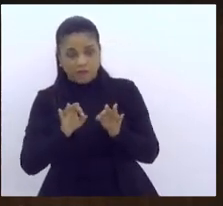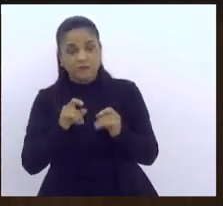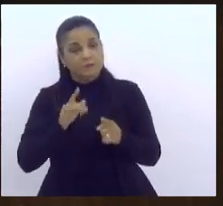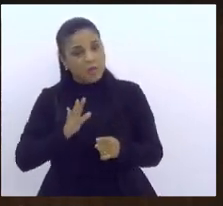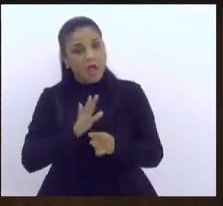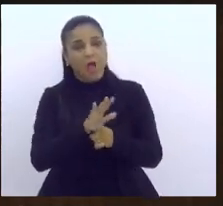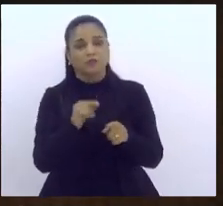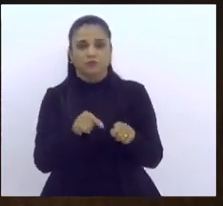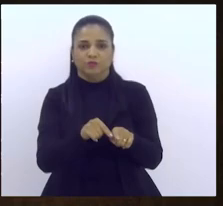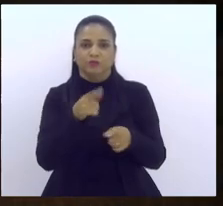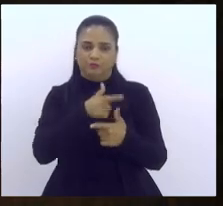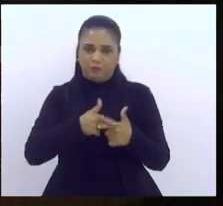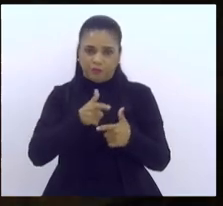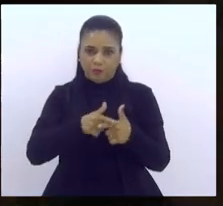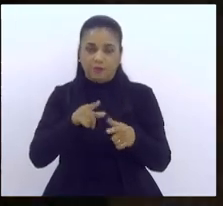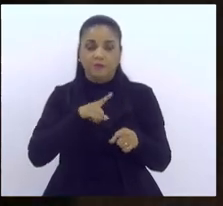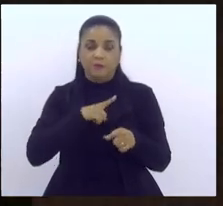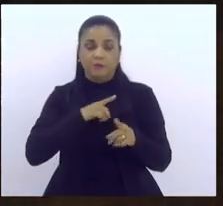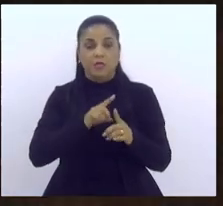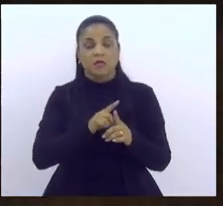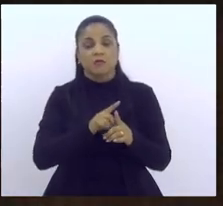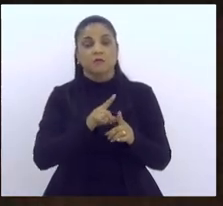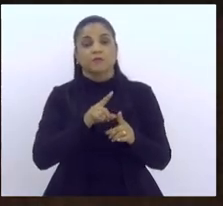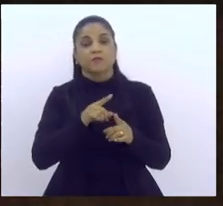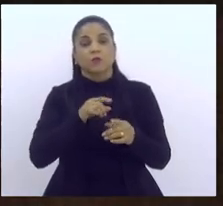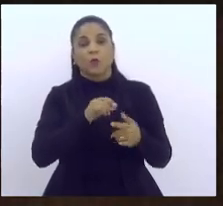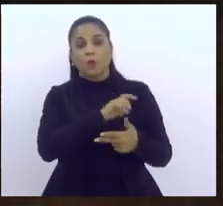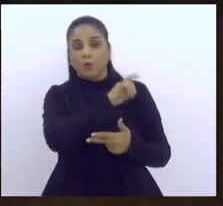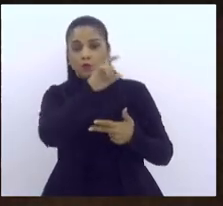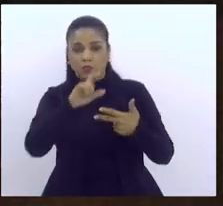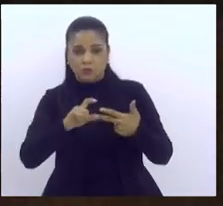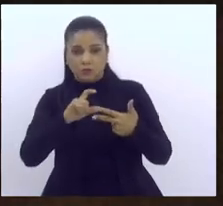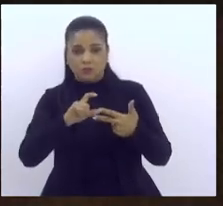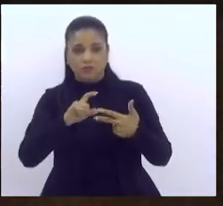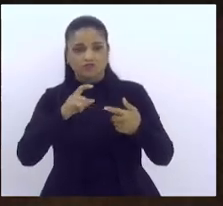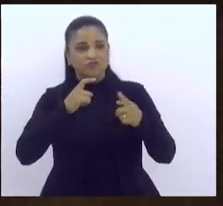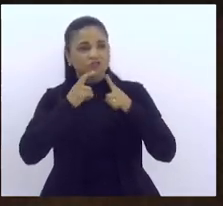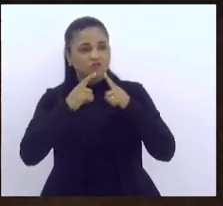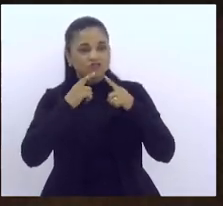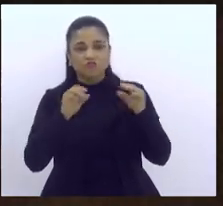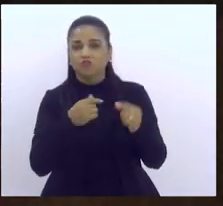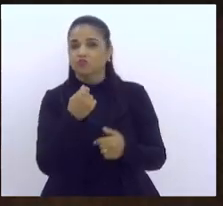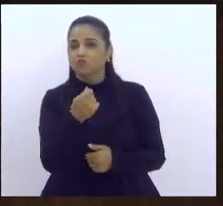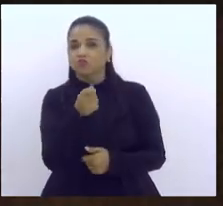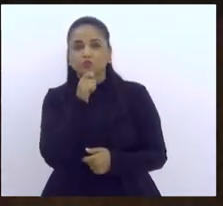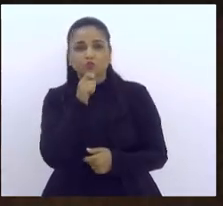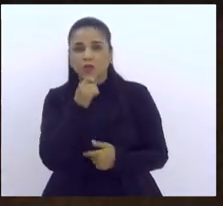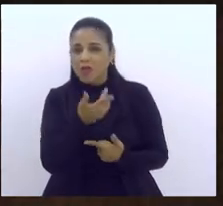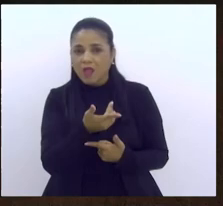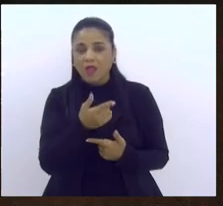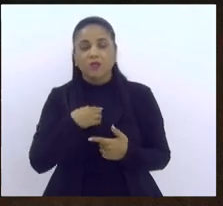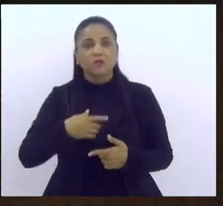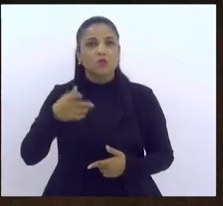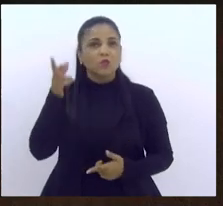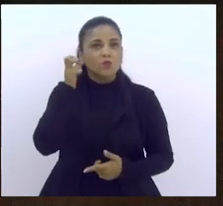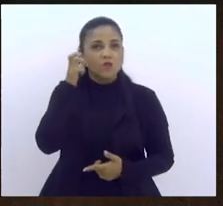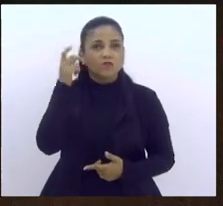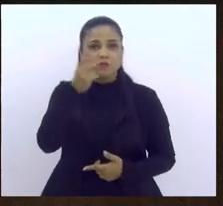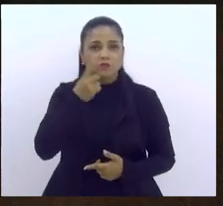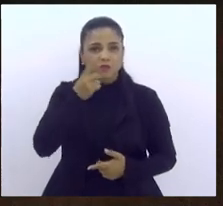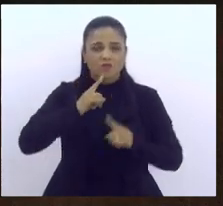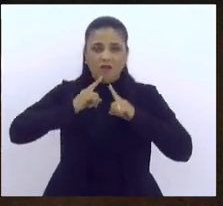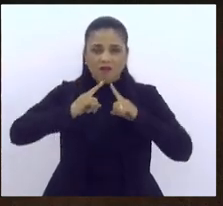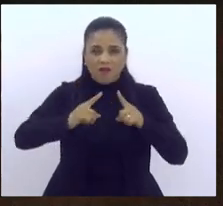mazelas. Mas existe um distanciamento do Poder Executivo no diálogo. Eu escuto todos os dias deputados nessa casa